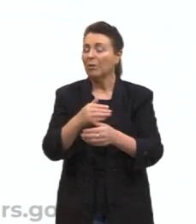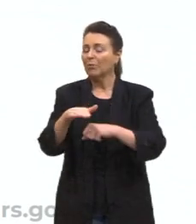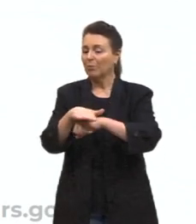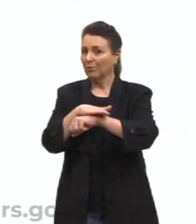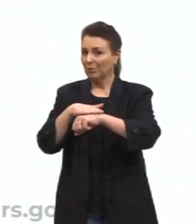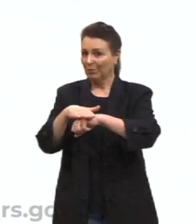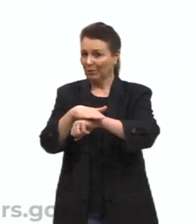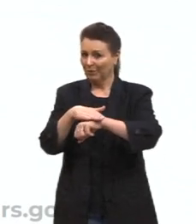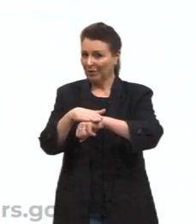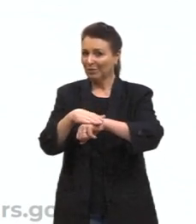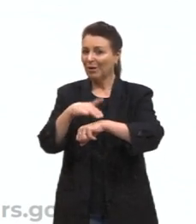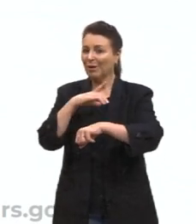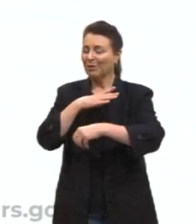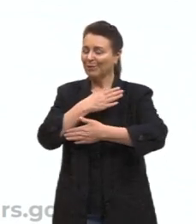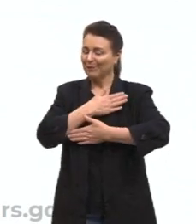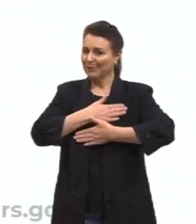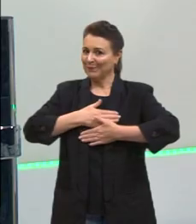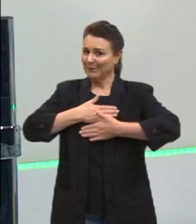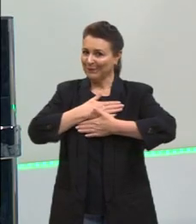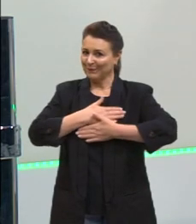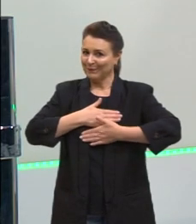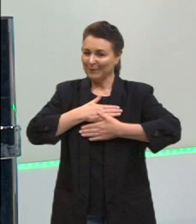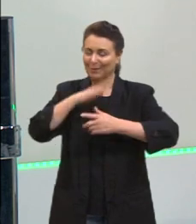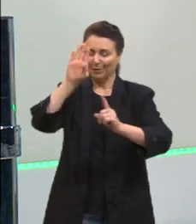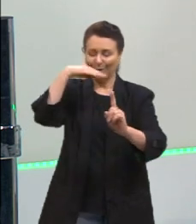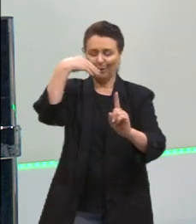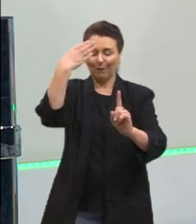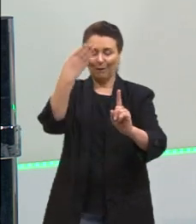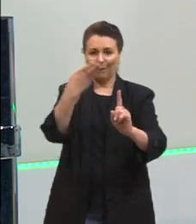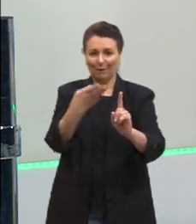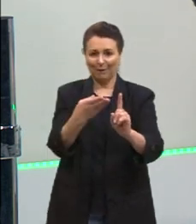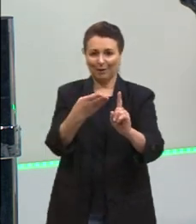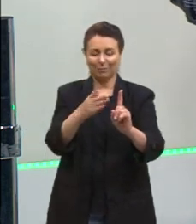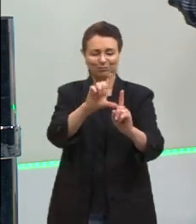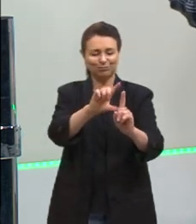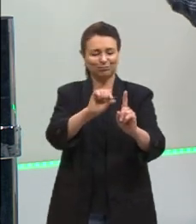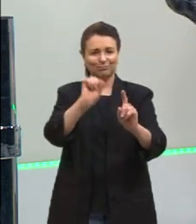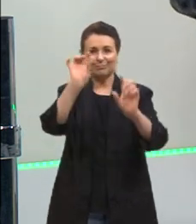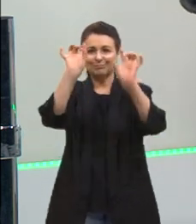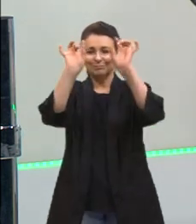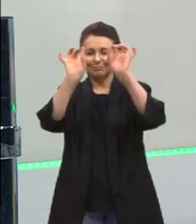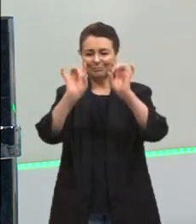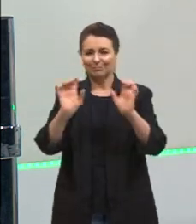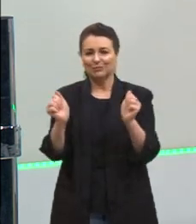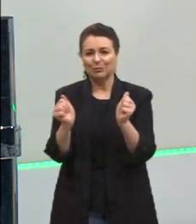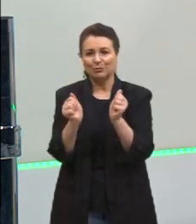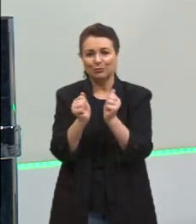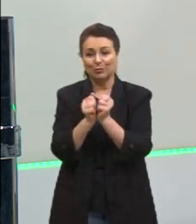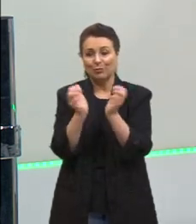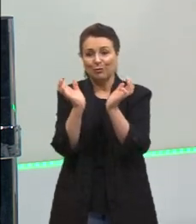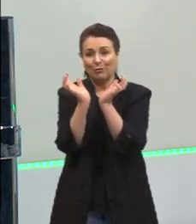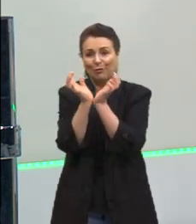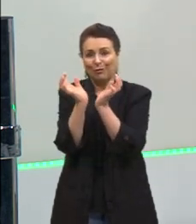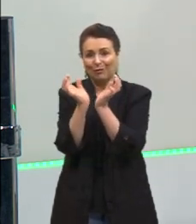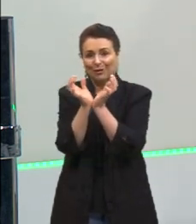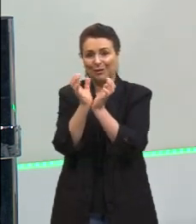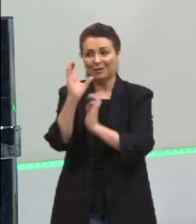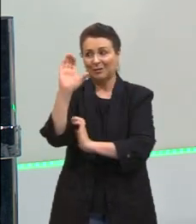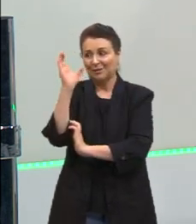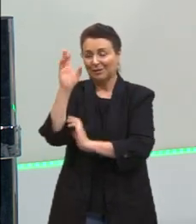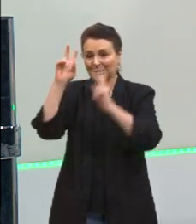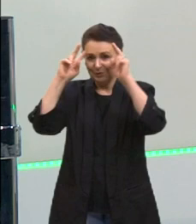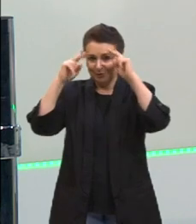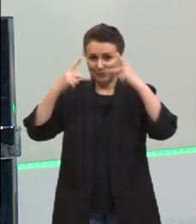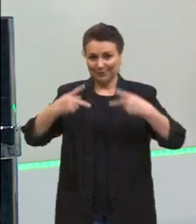eu tenho prazer a honra o privilégio de estar junto com os demais colegas da área